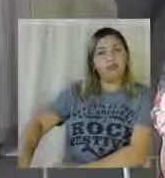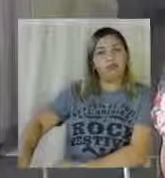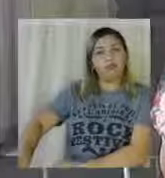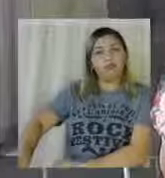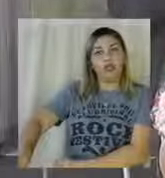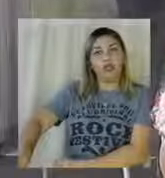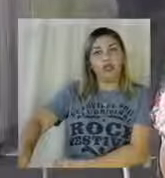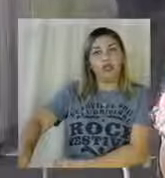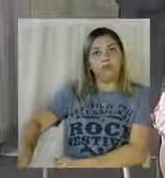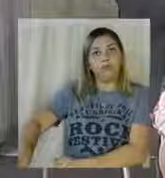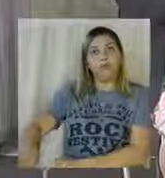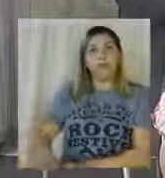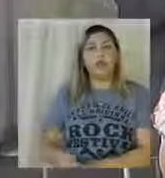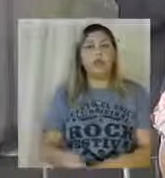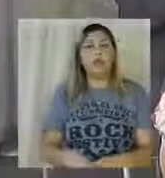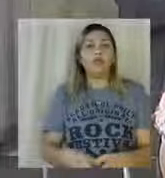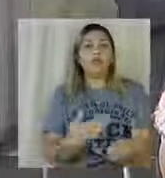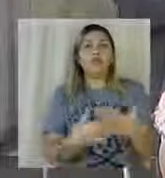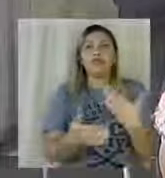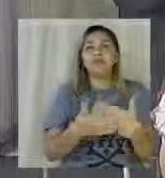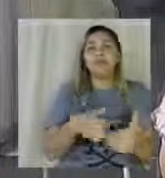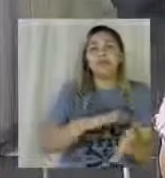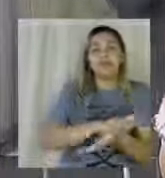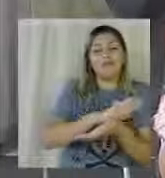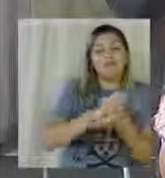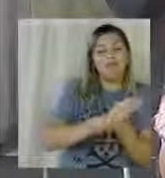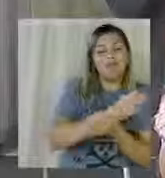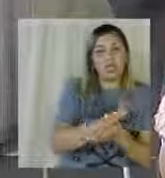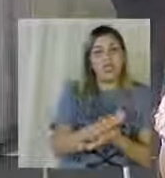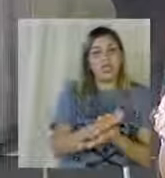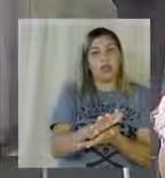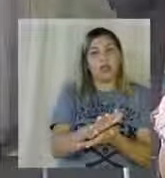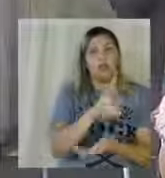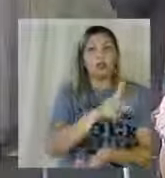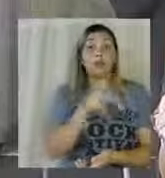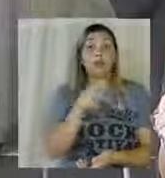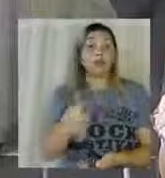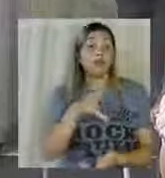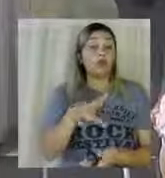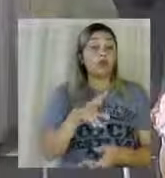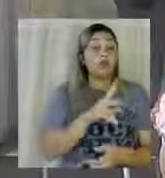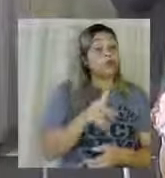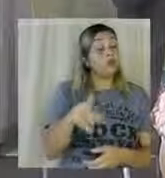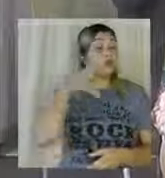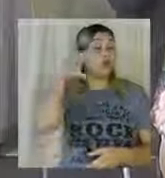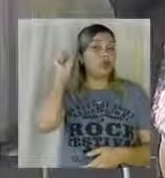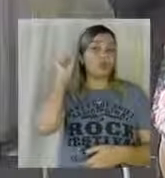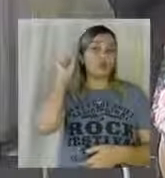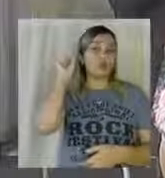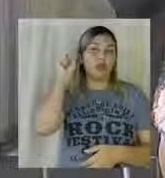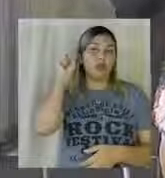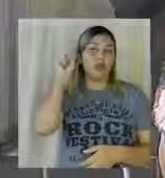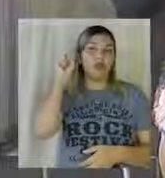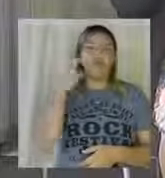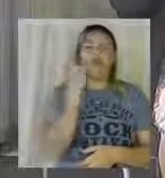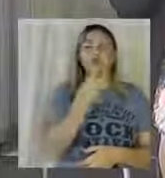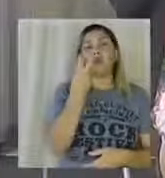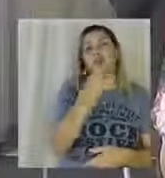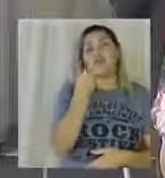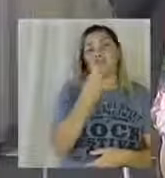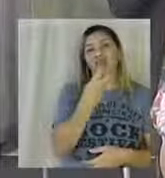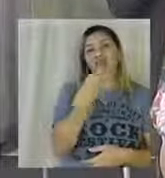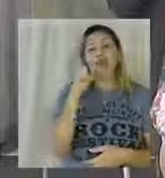perdido, sem saber de nada, porque os professores são ouvintes, só fazem só oralizar.